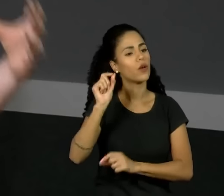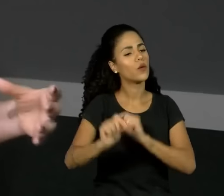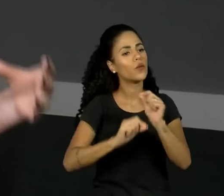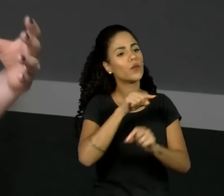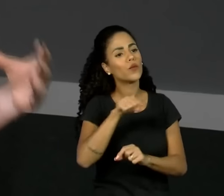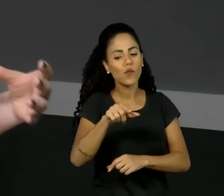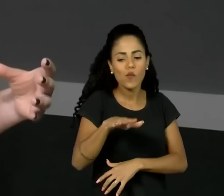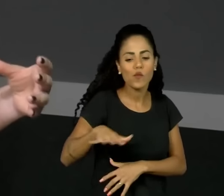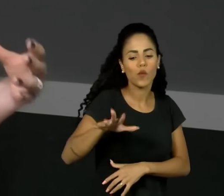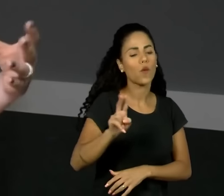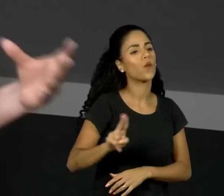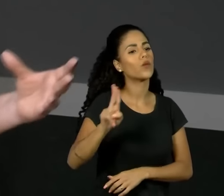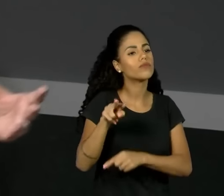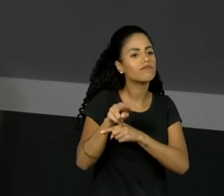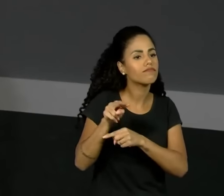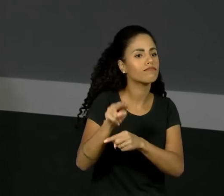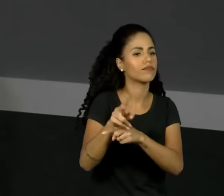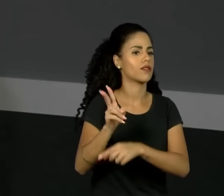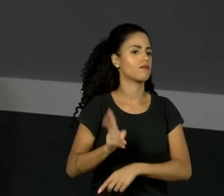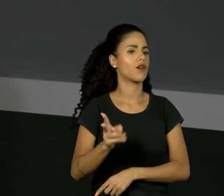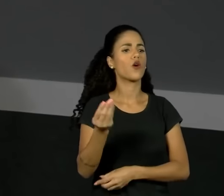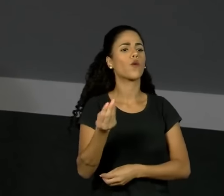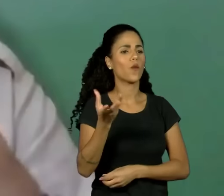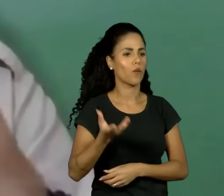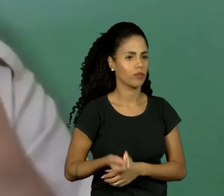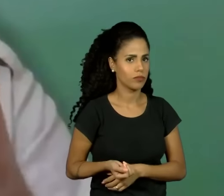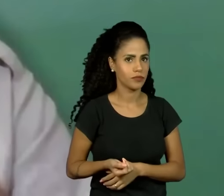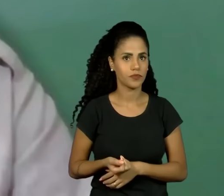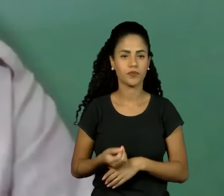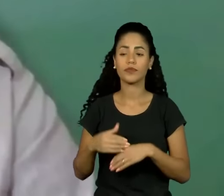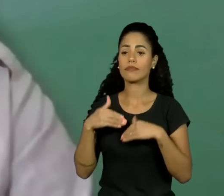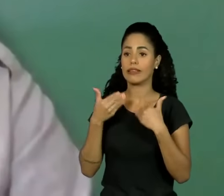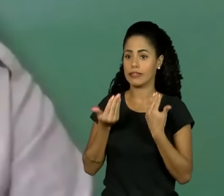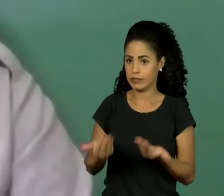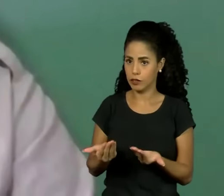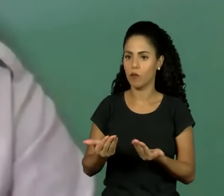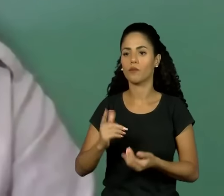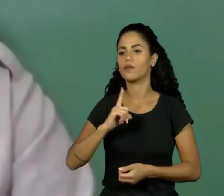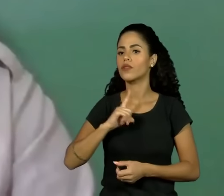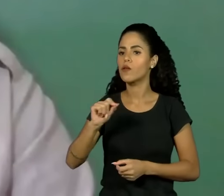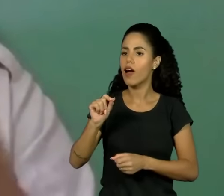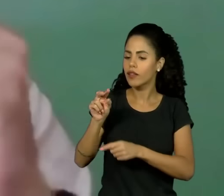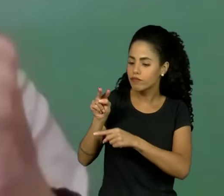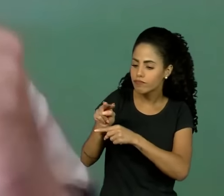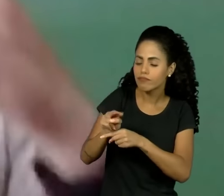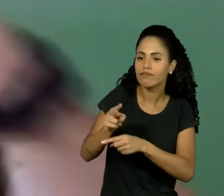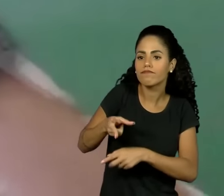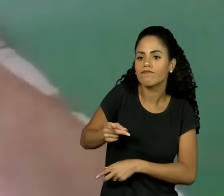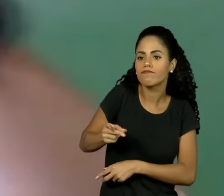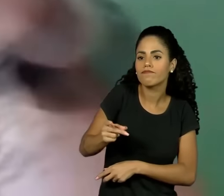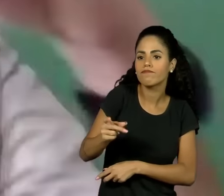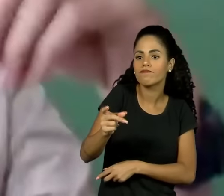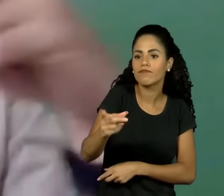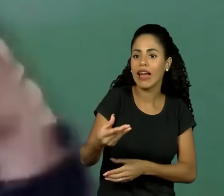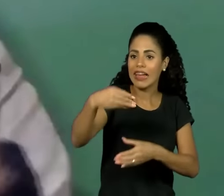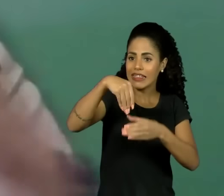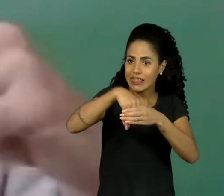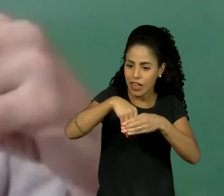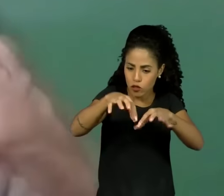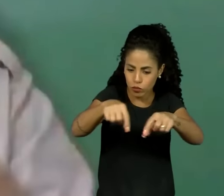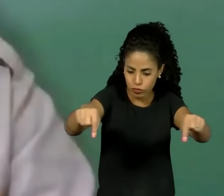esse espaço para conservação, pelo menos em parte delas? É uma categoria de unidade de conservação prevista dentro do